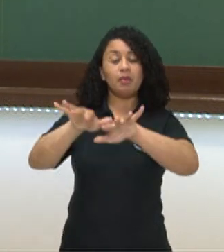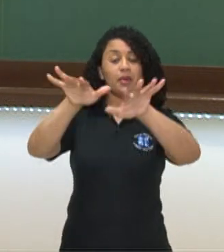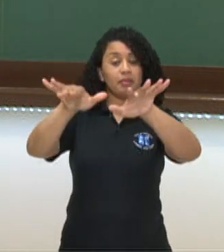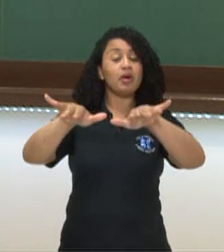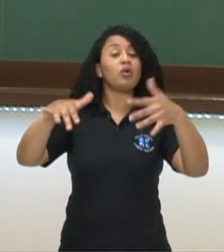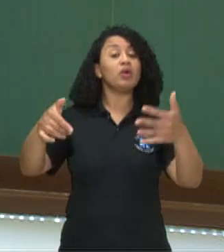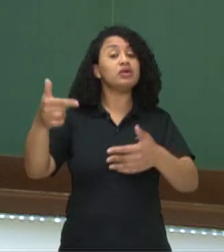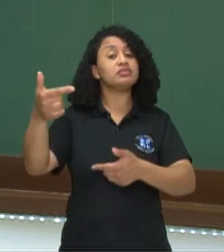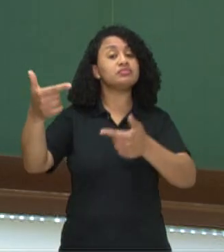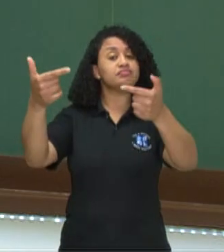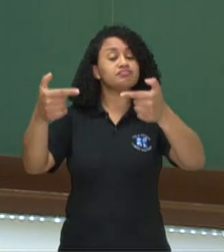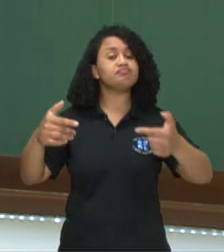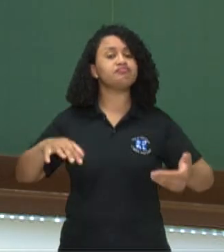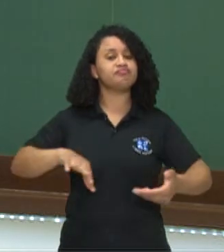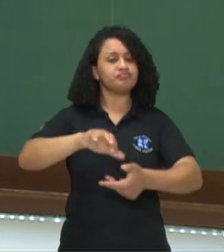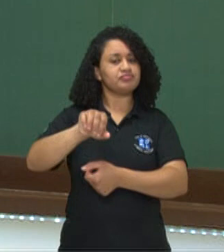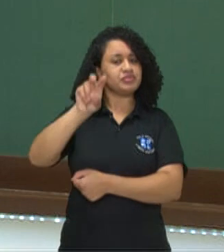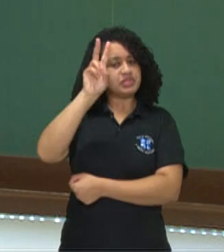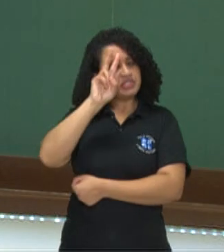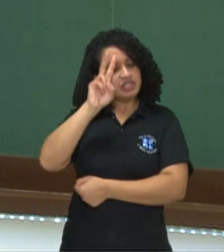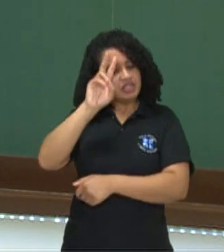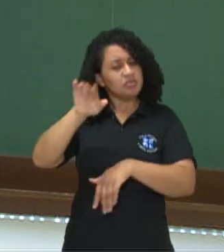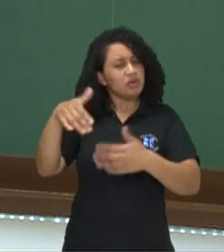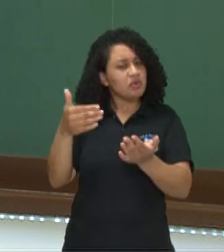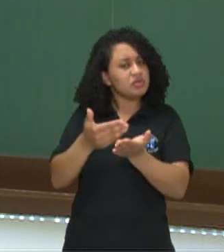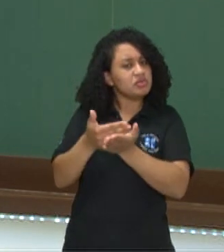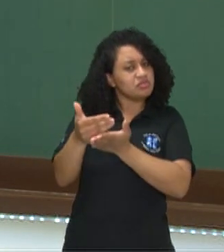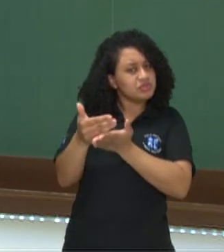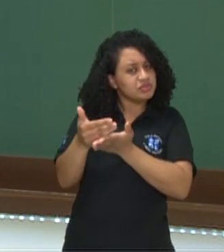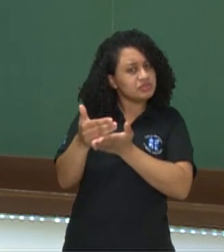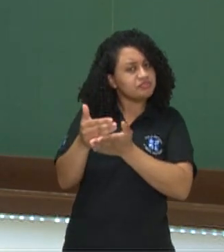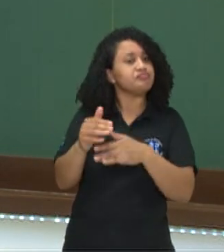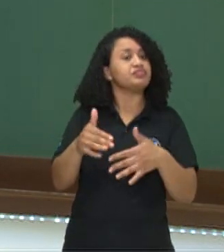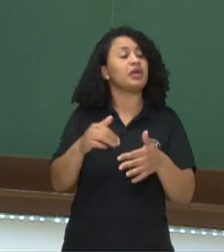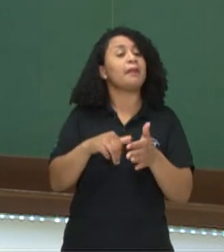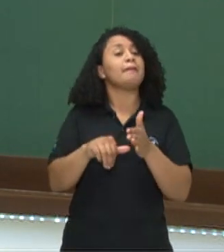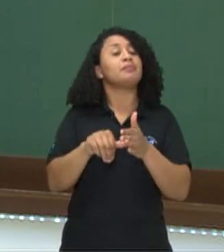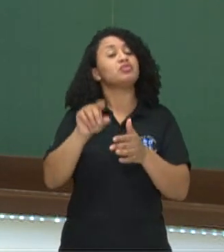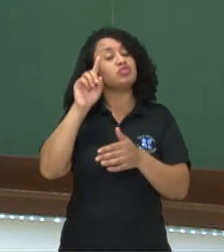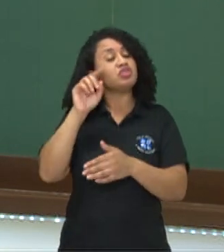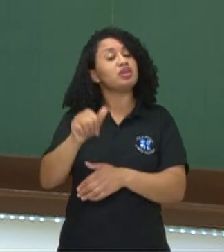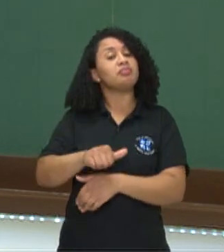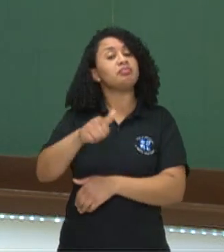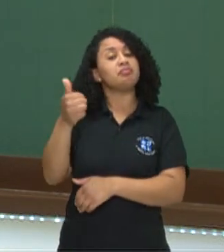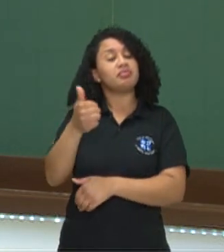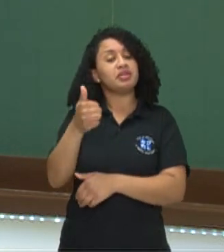Mundial. Lembra quando a Segunda Guerra Mundial começou? 1º de setembro de